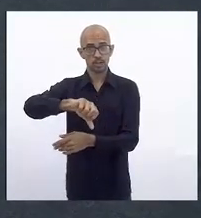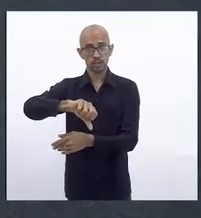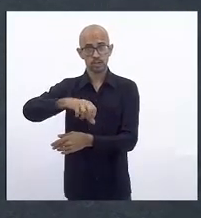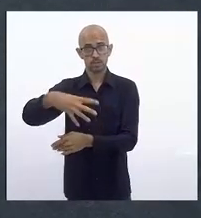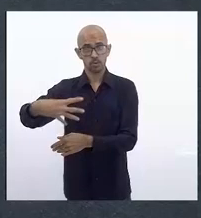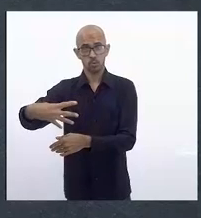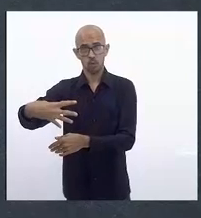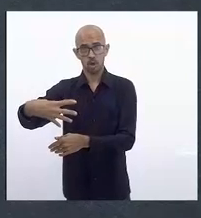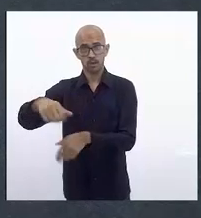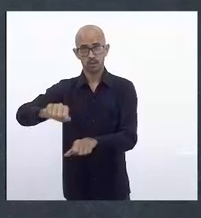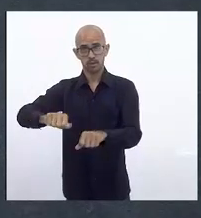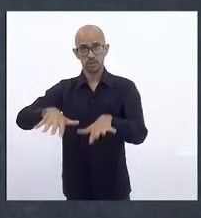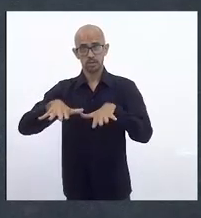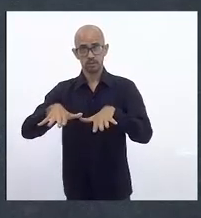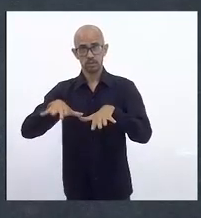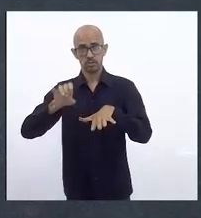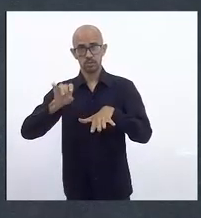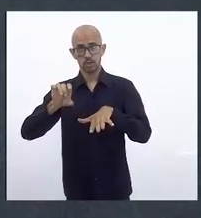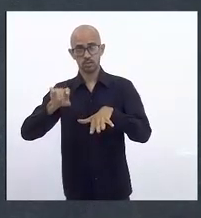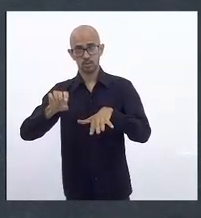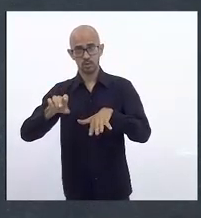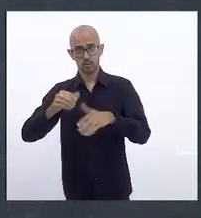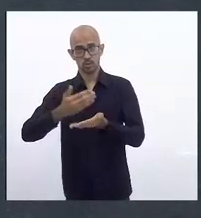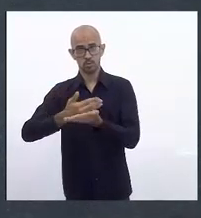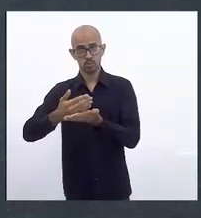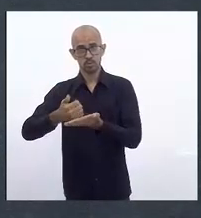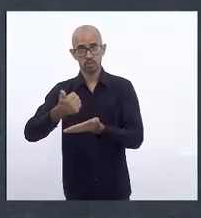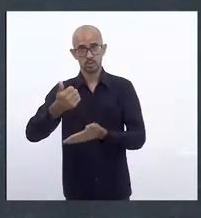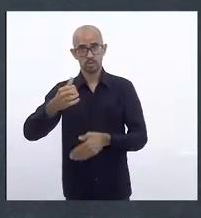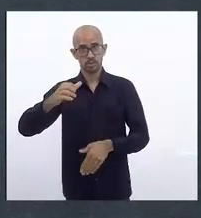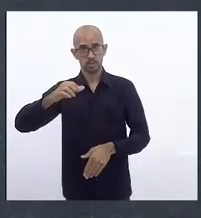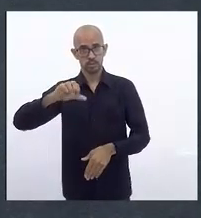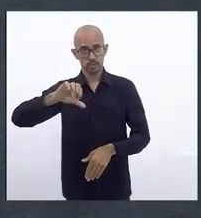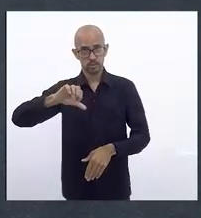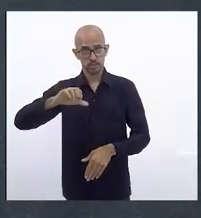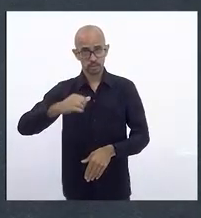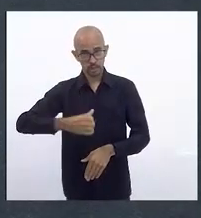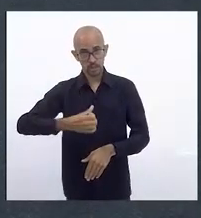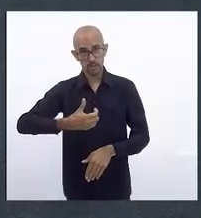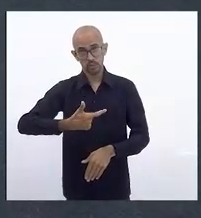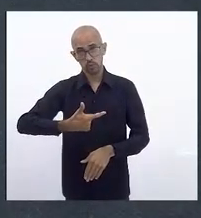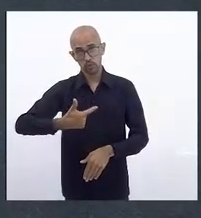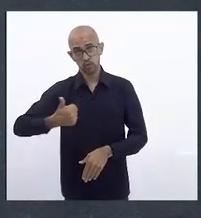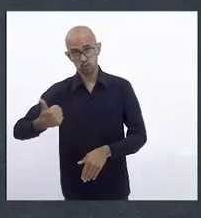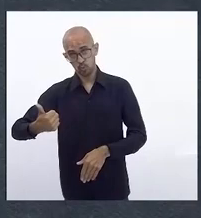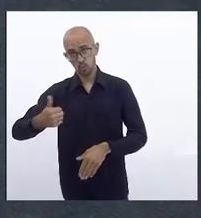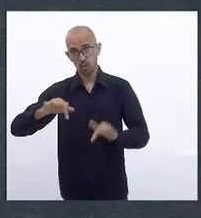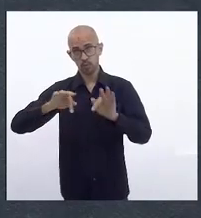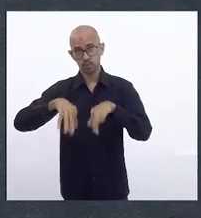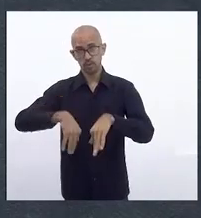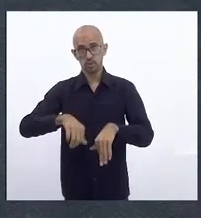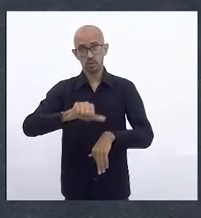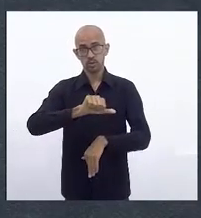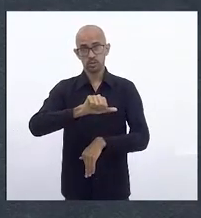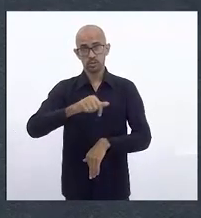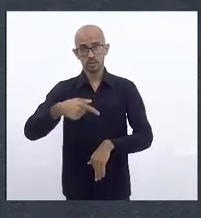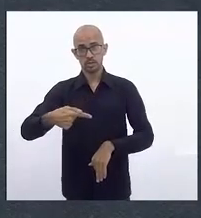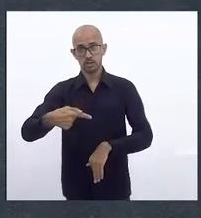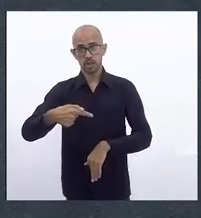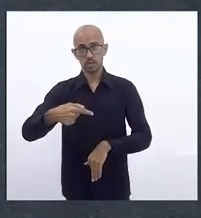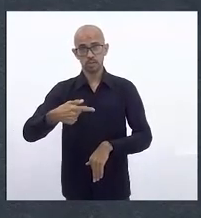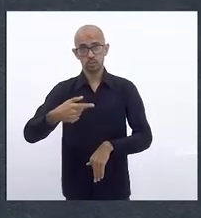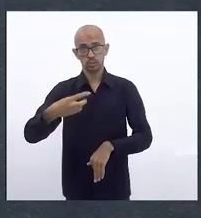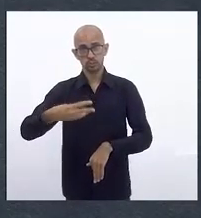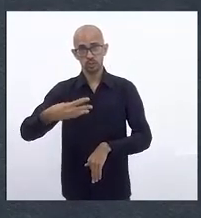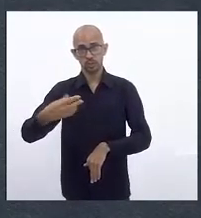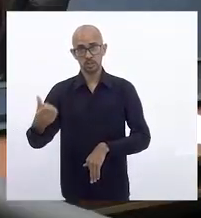194ª sessão extraordinária, que iniciada às 16 horas e 21 minutos, encerrou-se às 17 horas